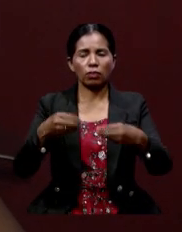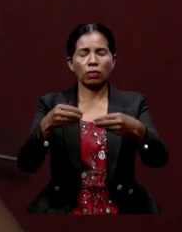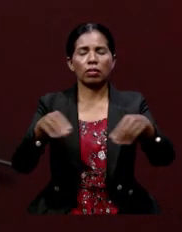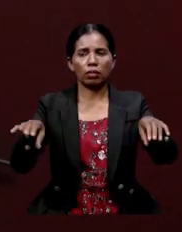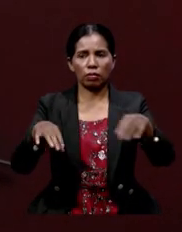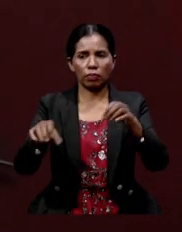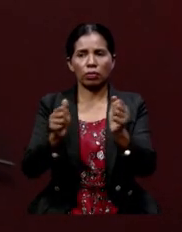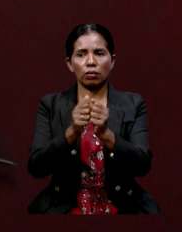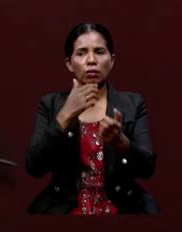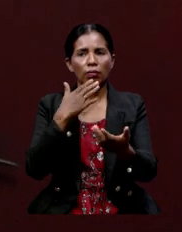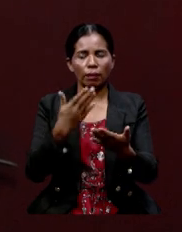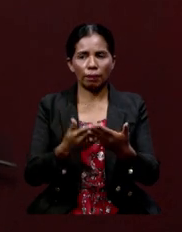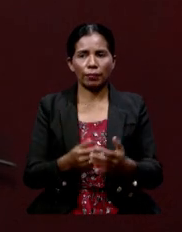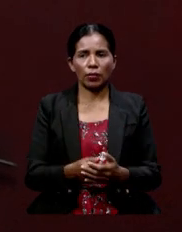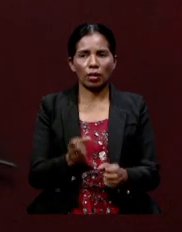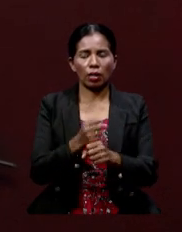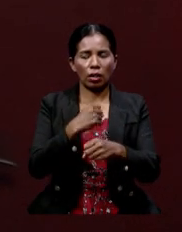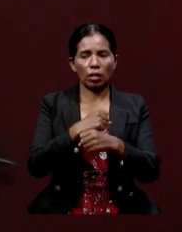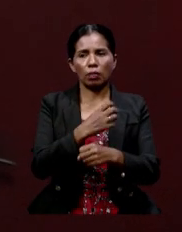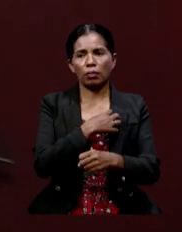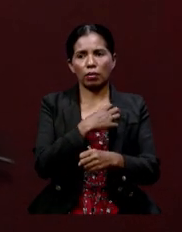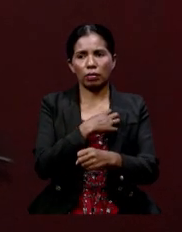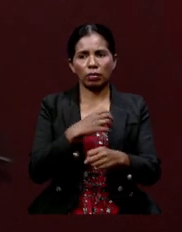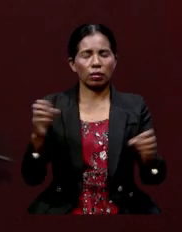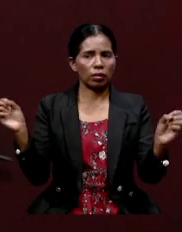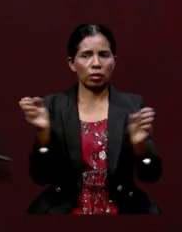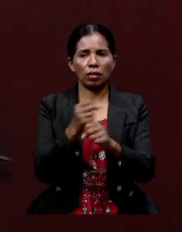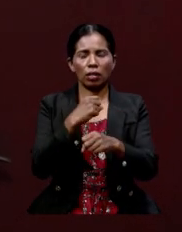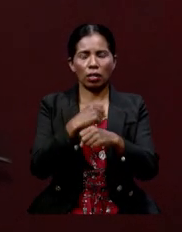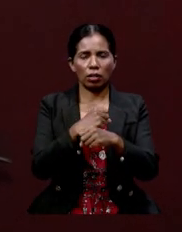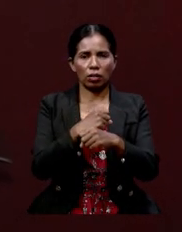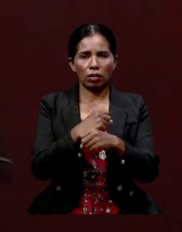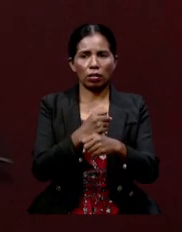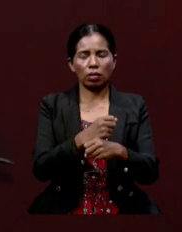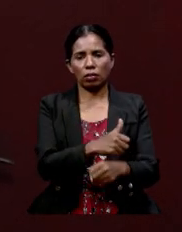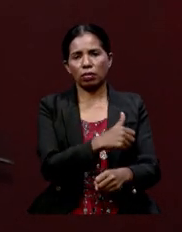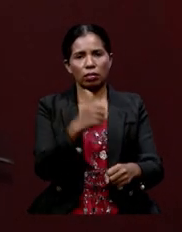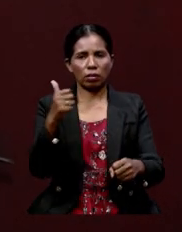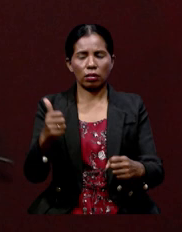dia. Pulu halu polisia sei lá halo atuação